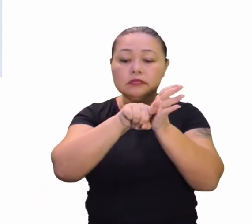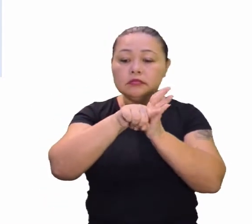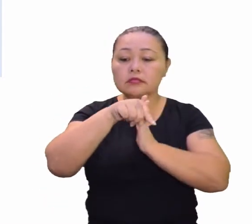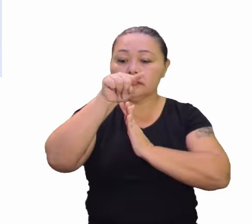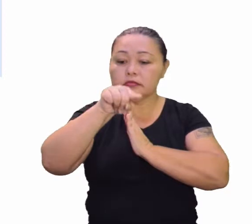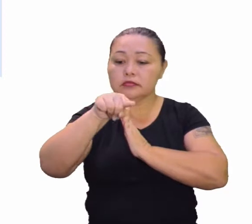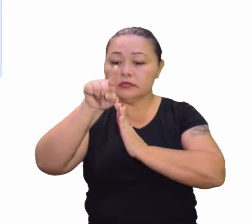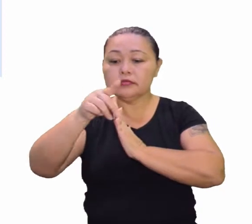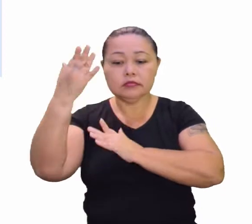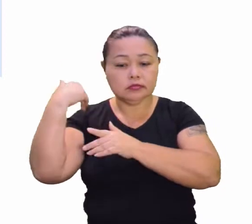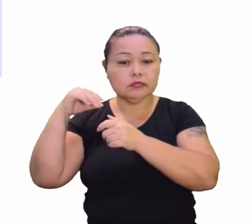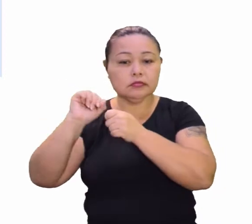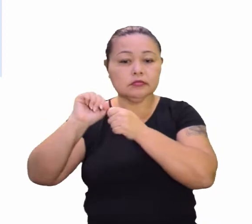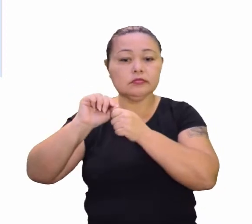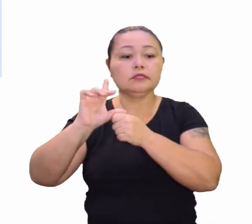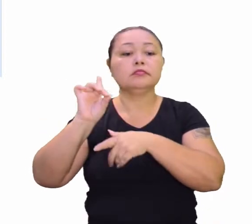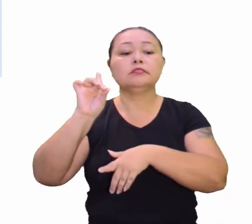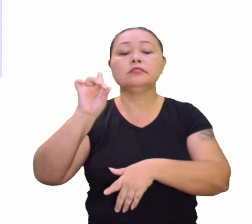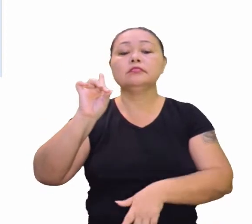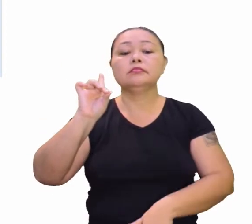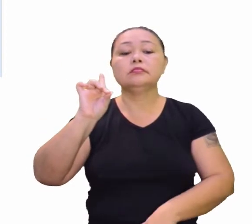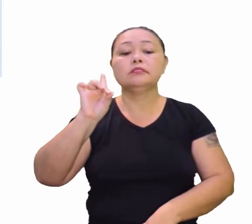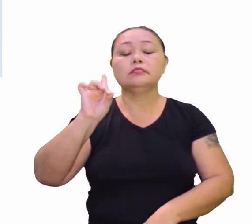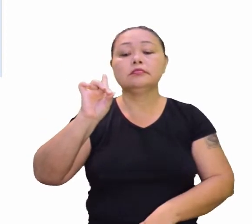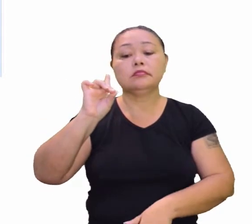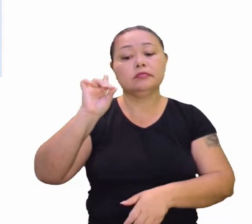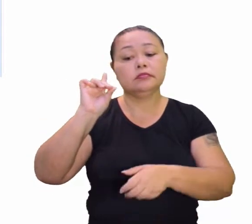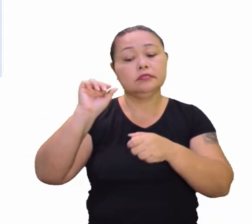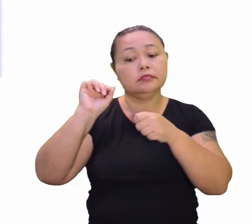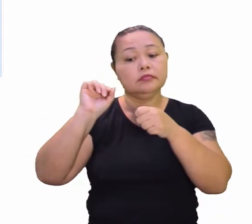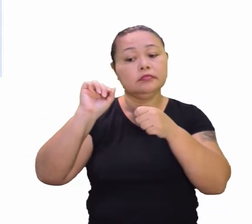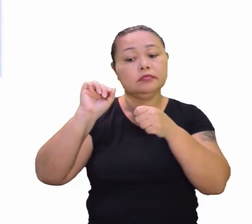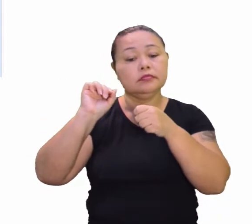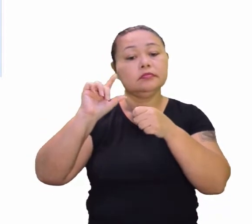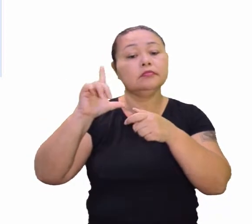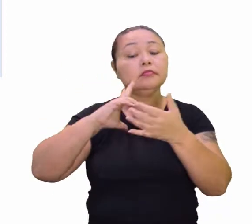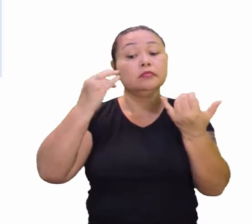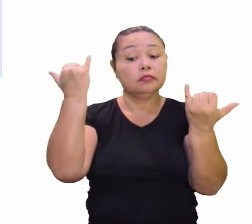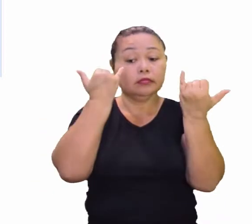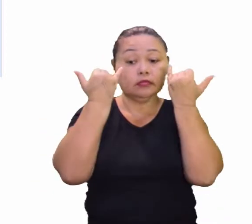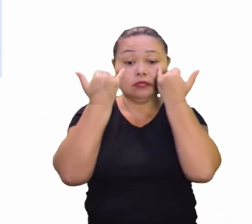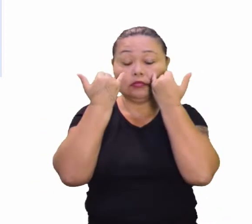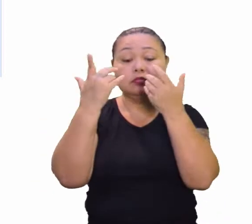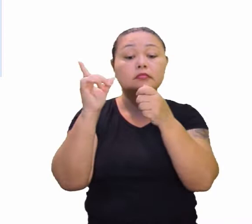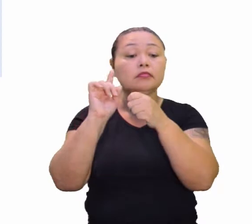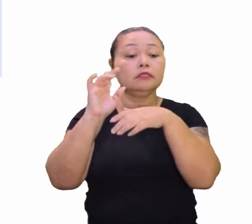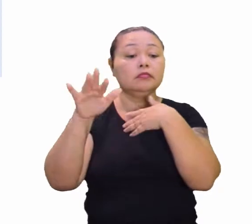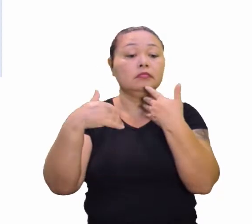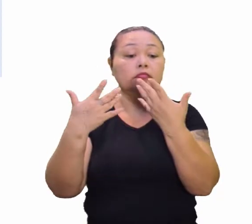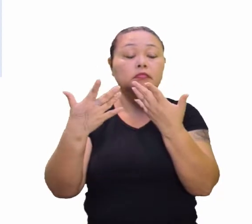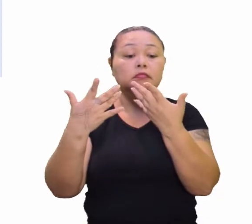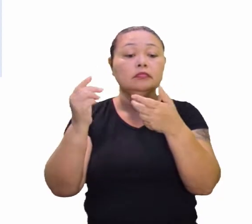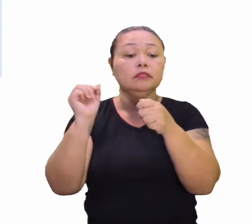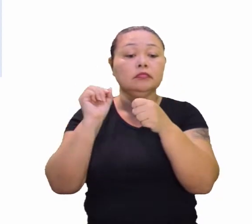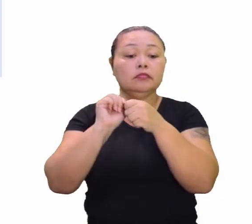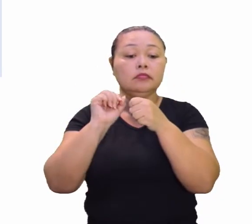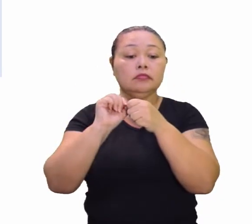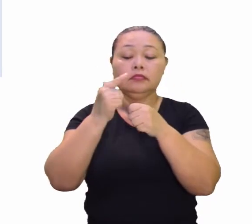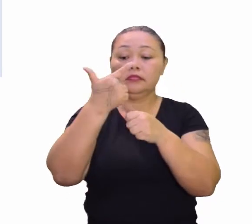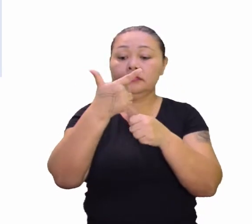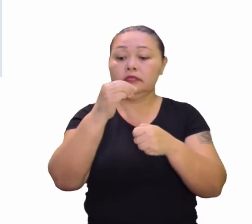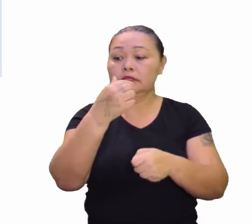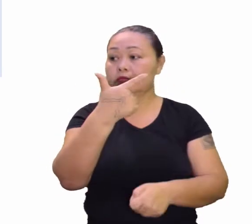do censo, do último censo demográfico que foi, a gente tem informação aí, ó, realizada